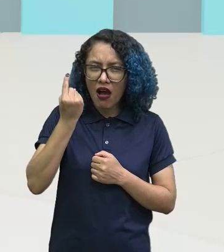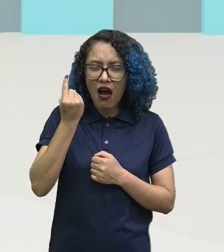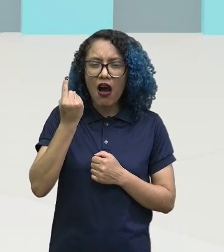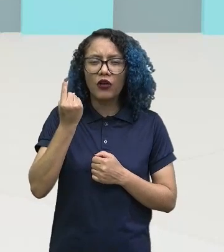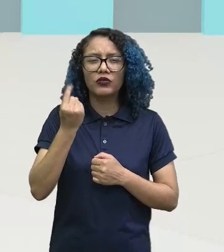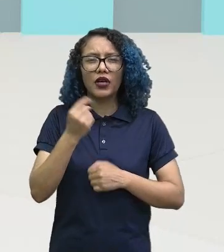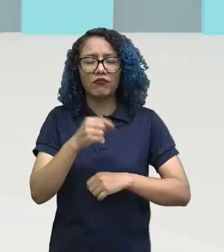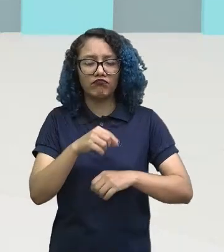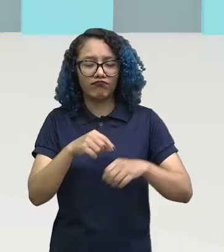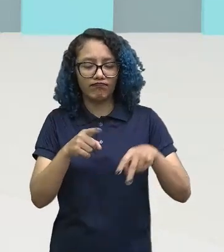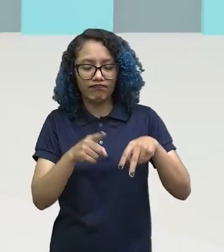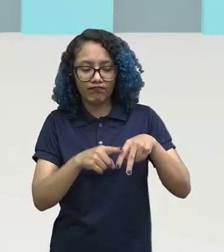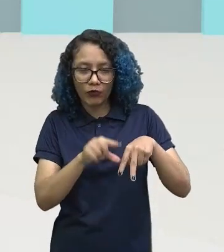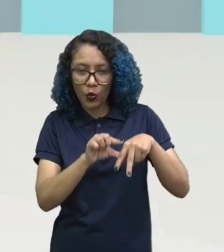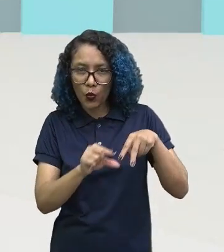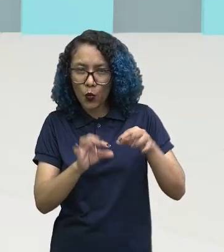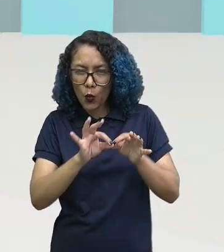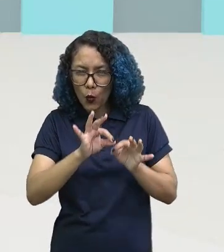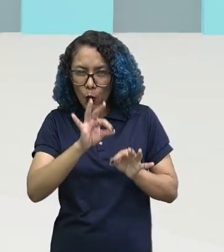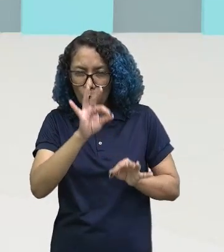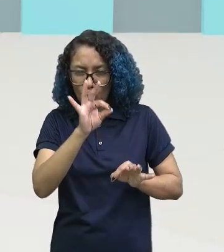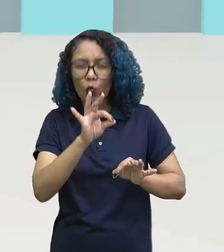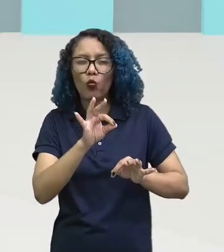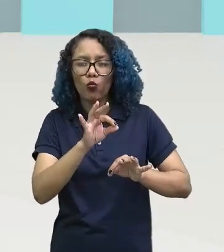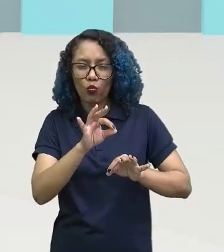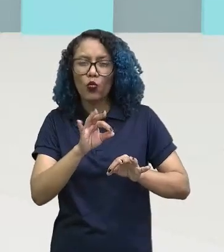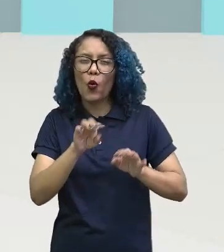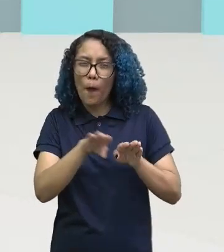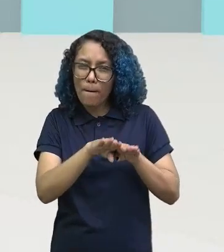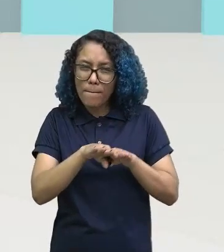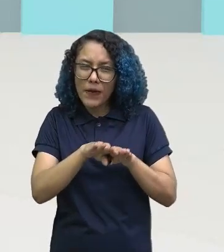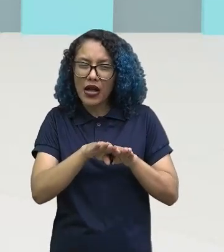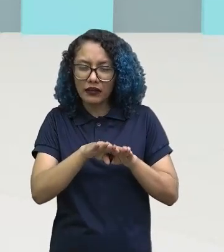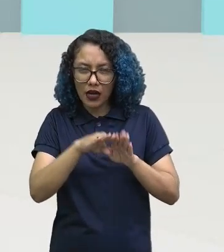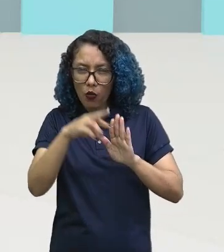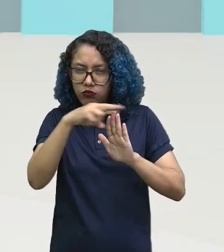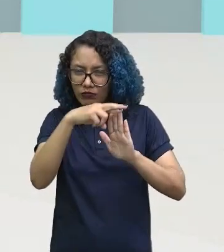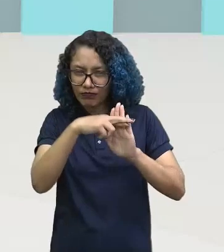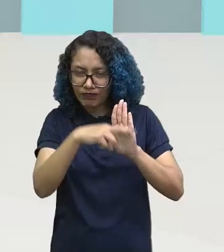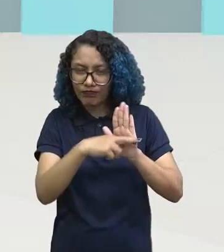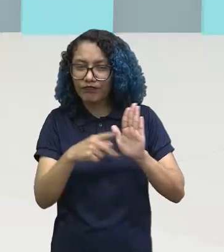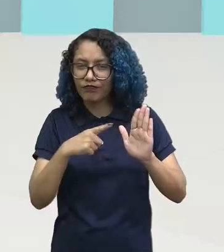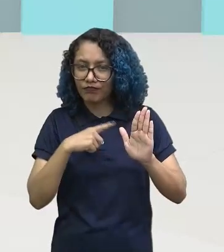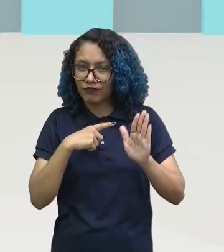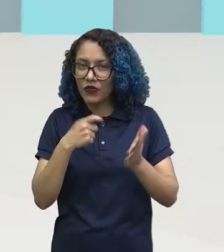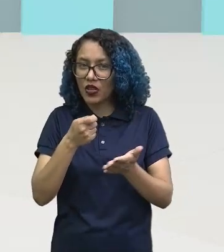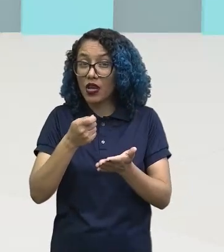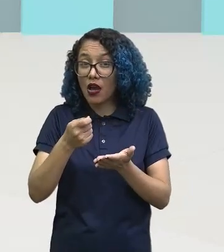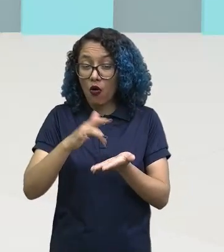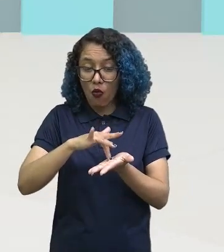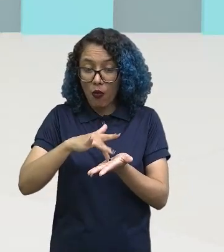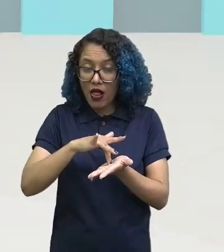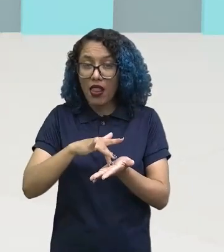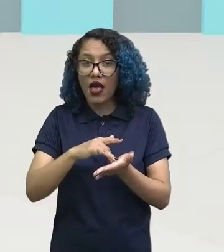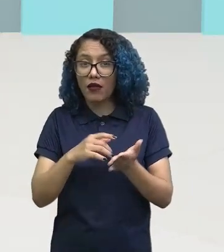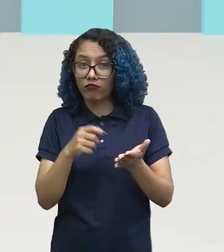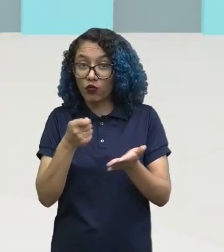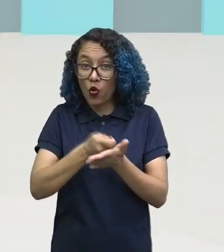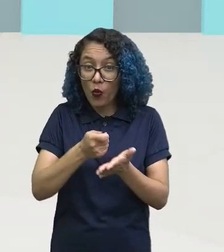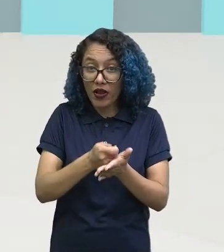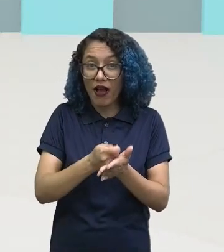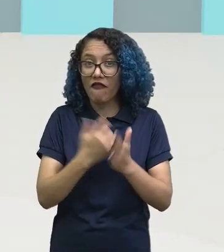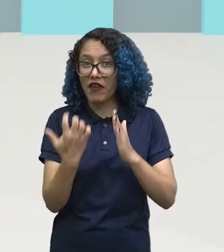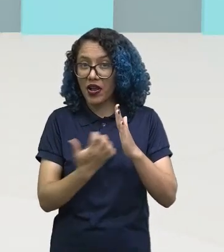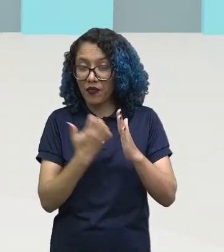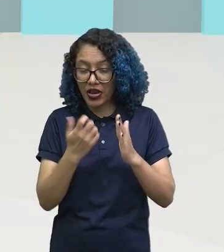membros finos e alongados. Esse padrão é imposto pelo balé e é o que as empresas de balé exigem para